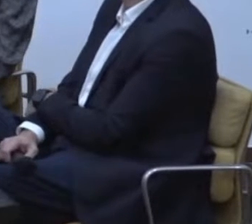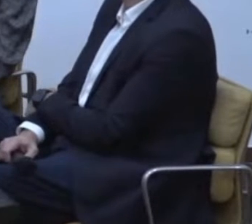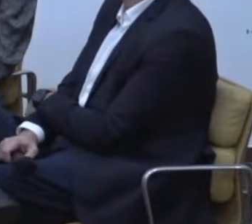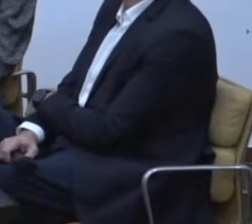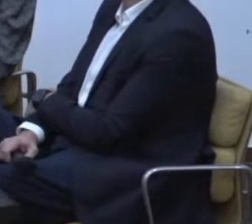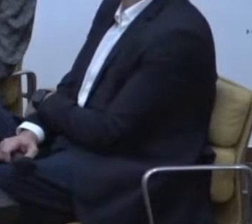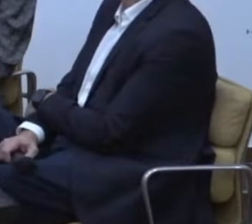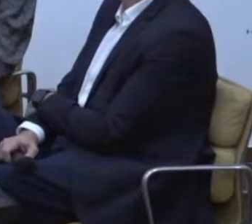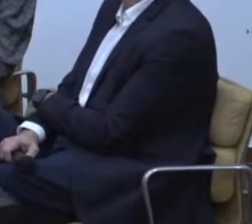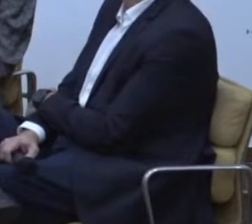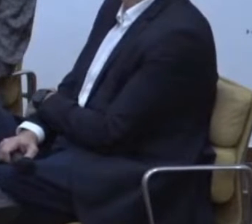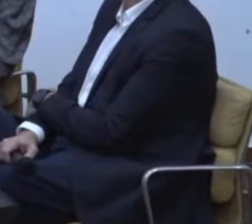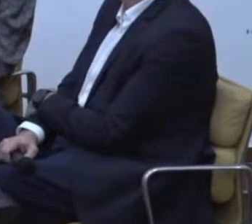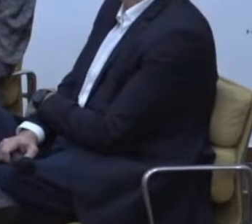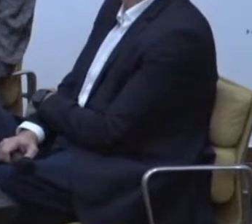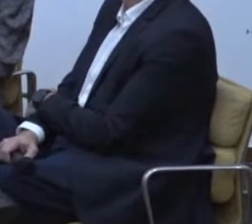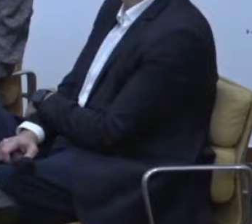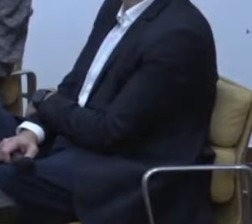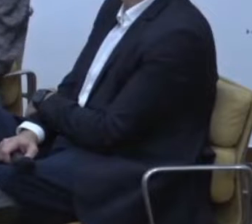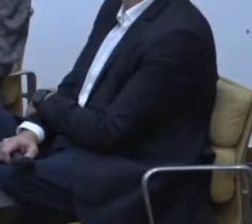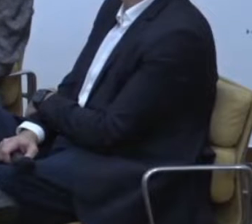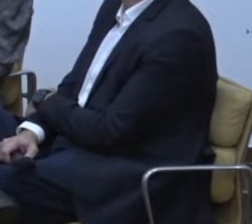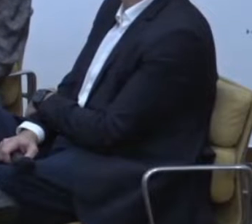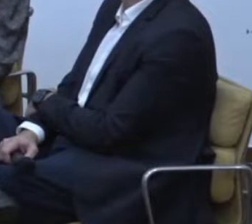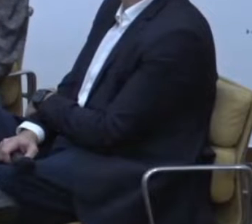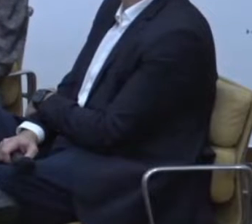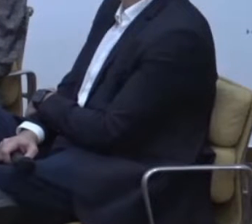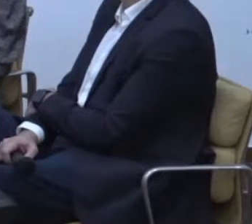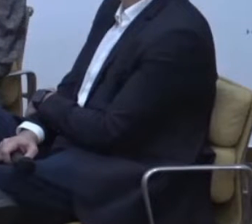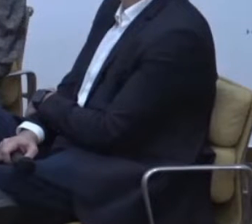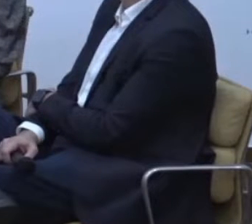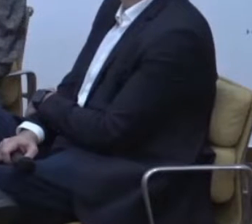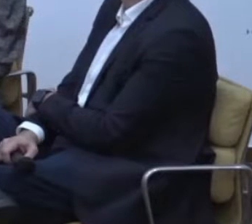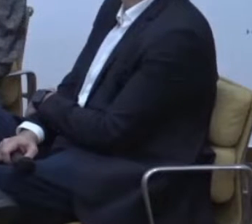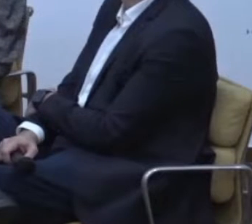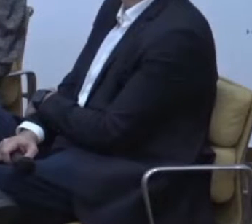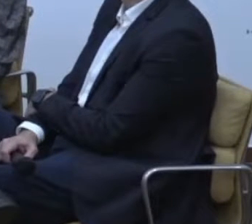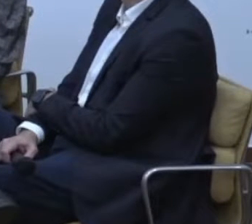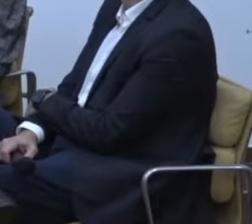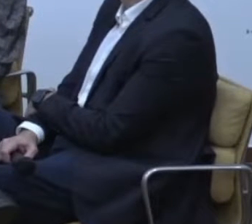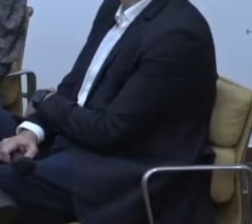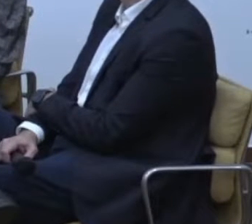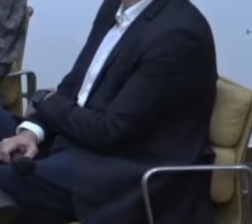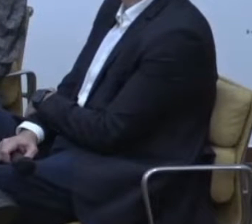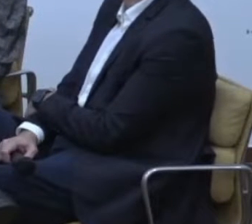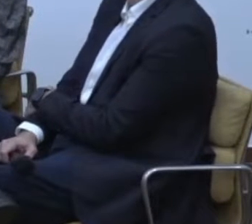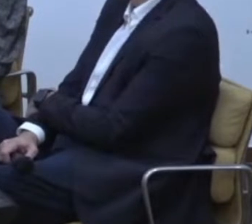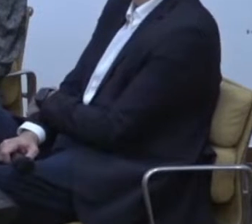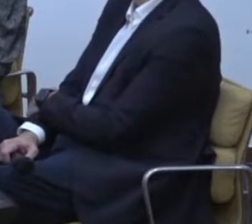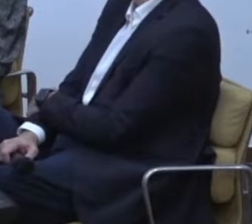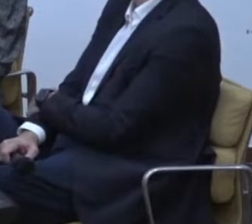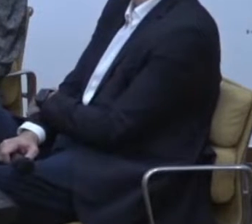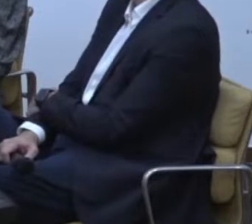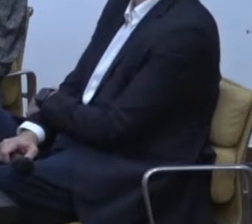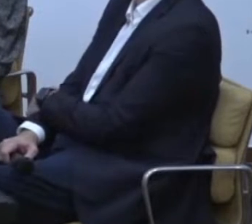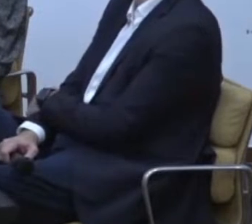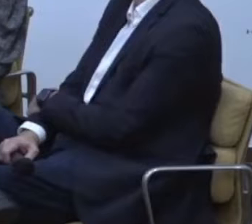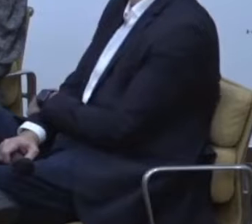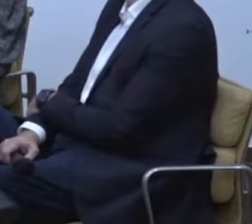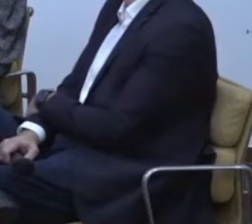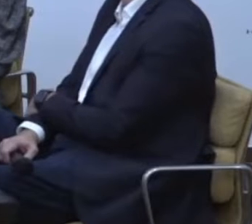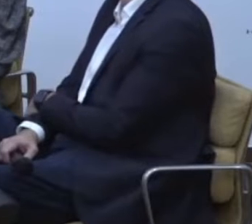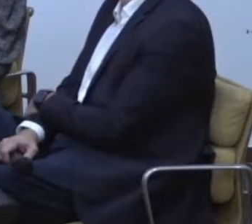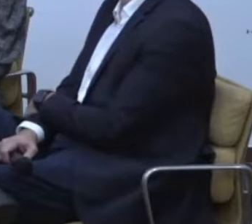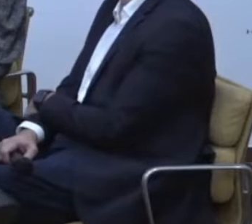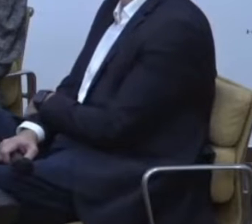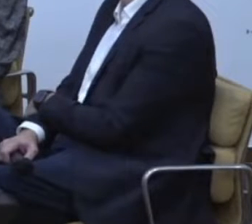este seminário, né? Esta mesa em especial, que é a mesa de encerramento, mas ainda tem mais à tarde, tá? A